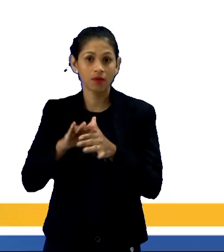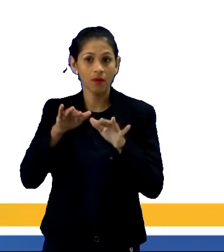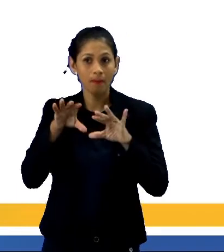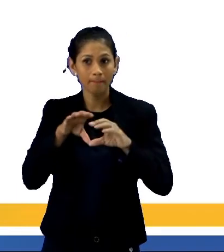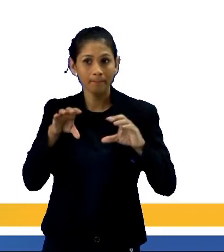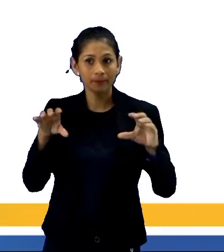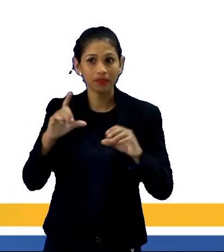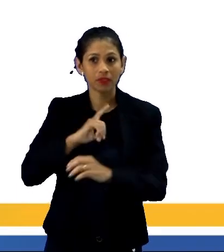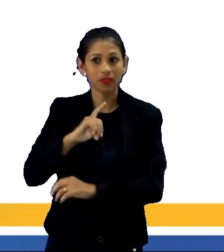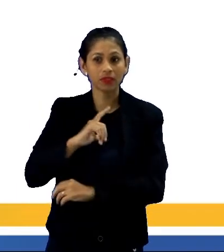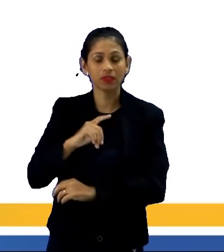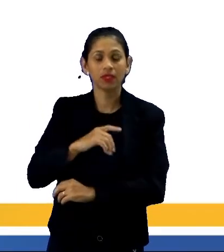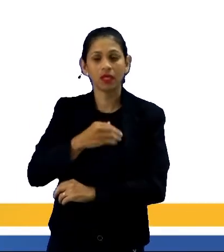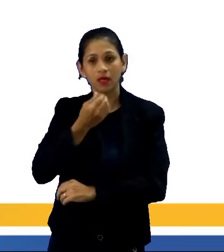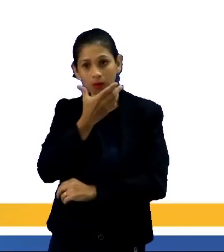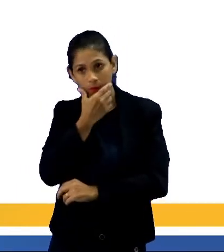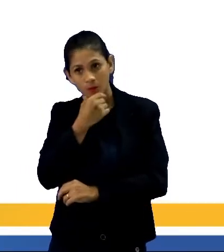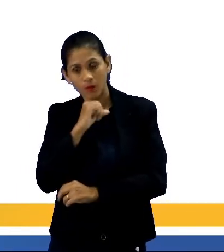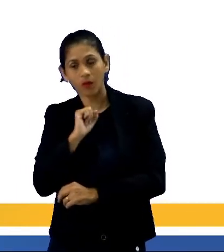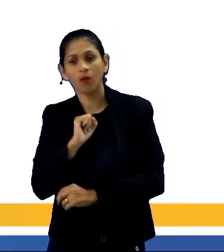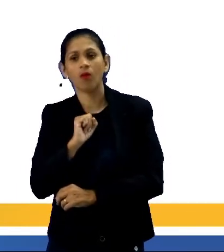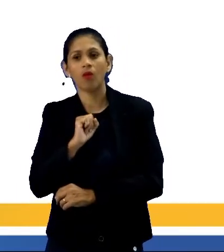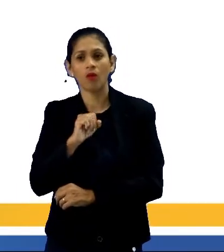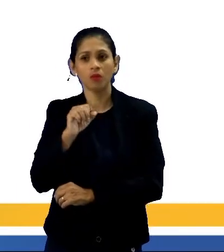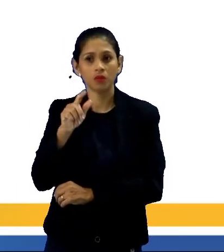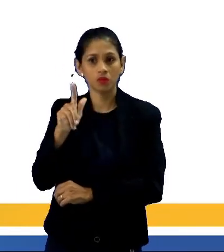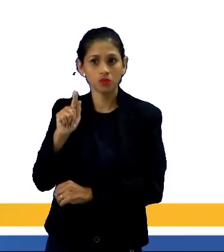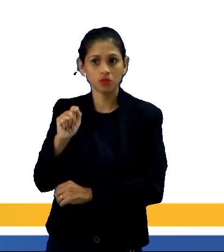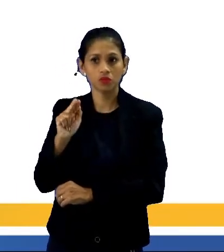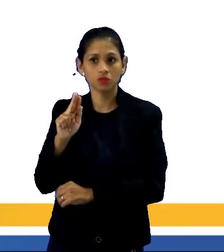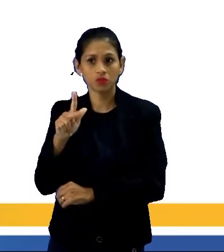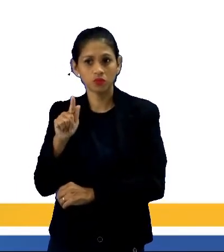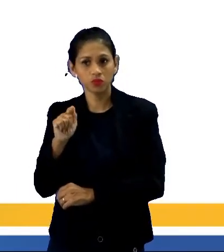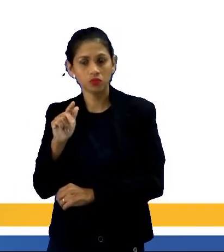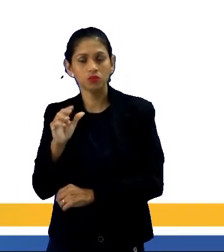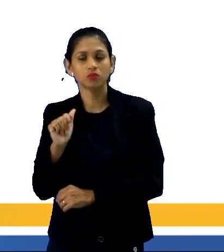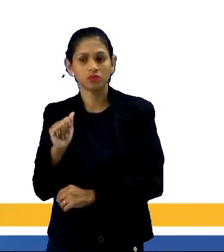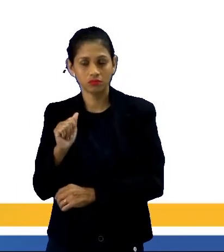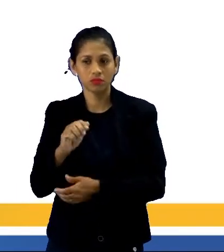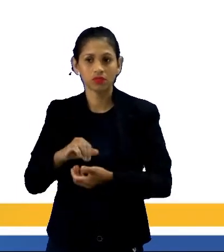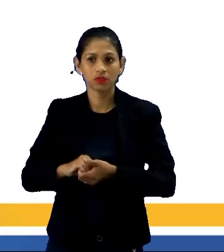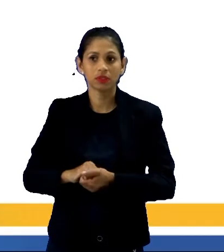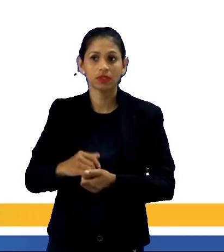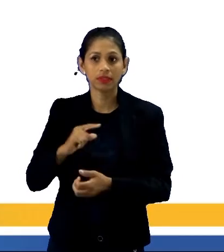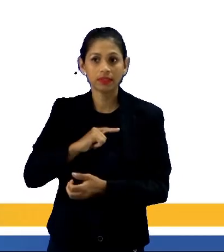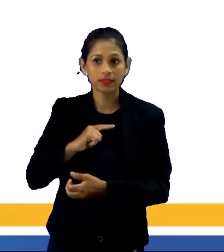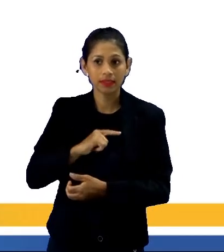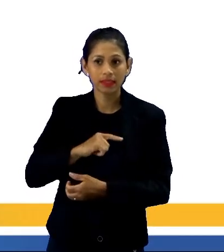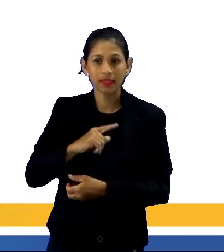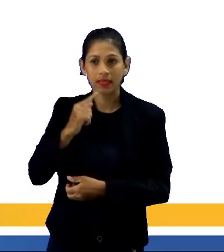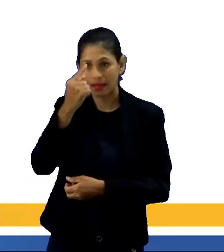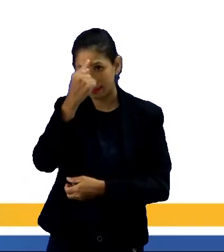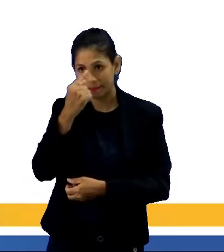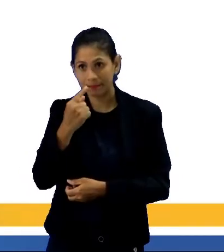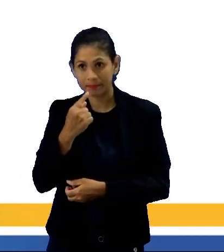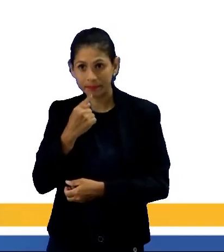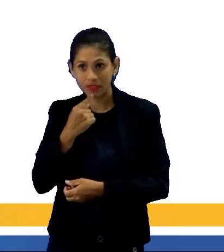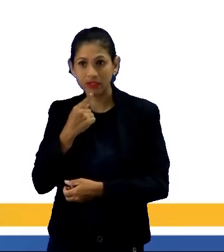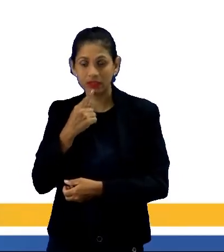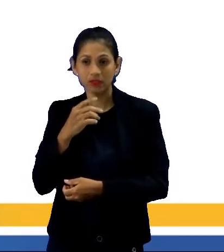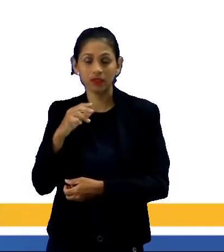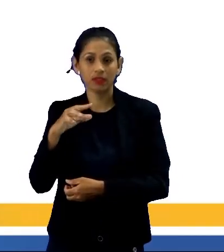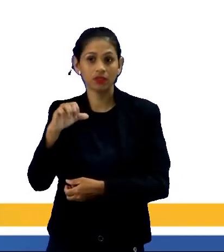muito conhecido, o Guga. Temos a imagem do presunto e temos a imagem do sanduíche, que o homem